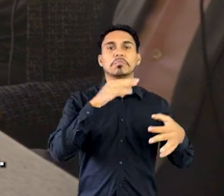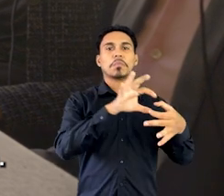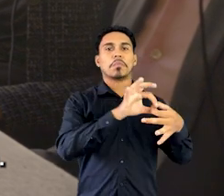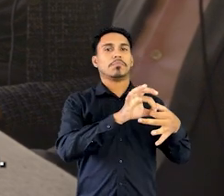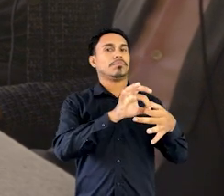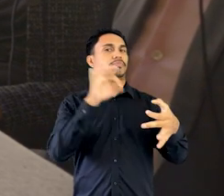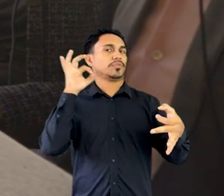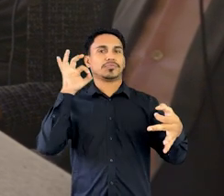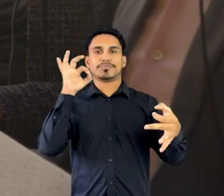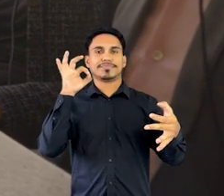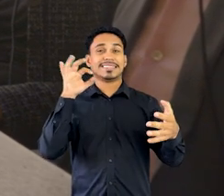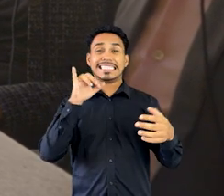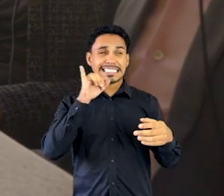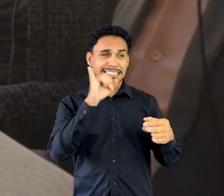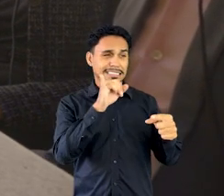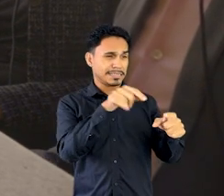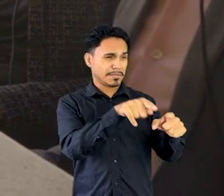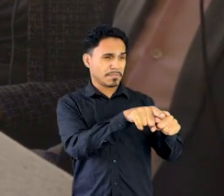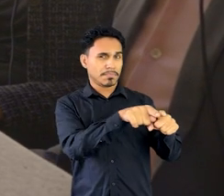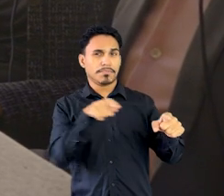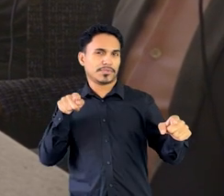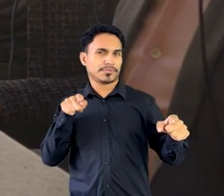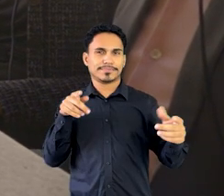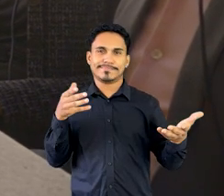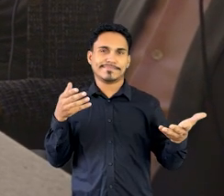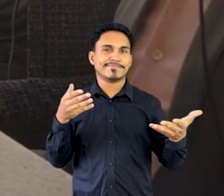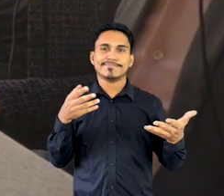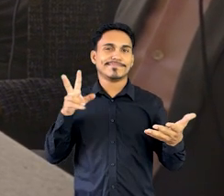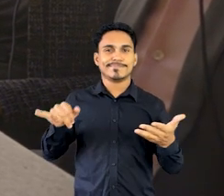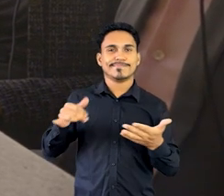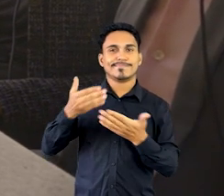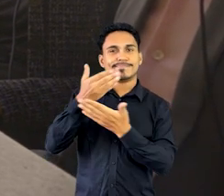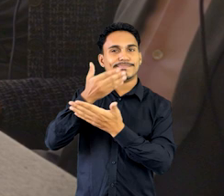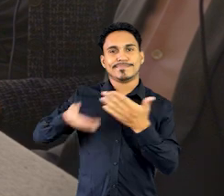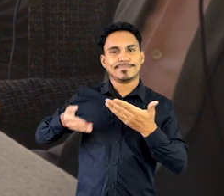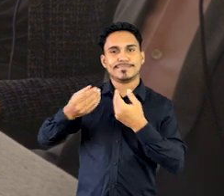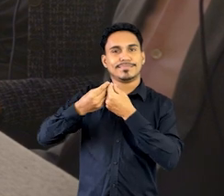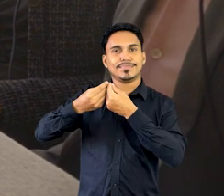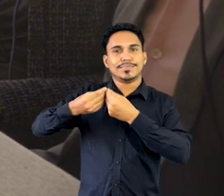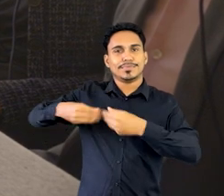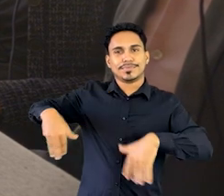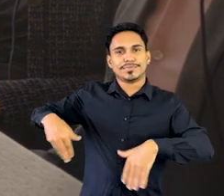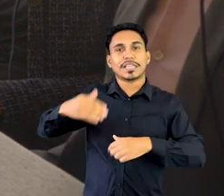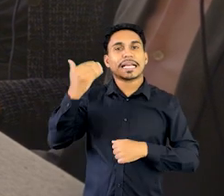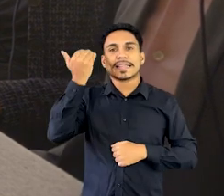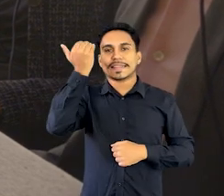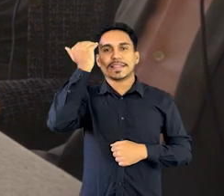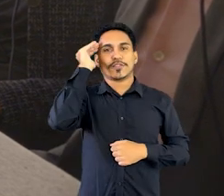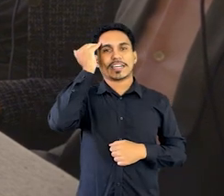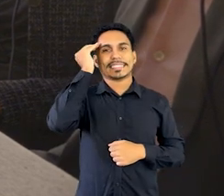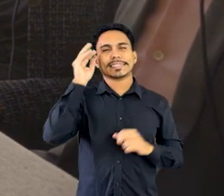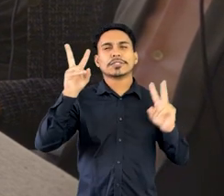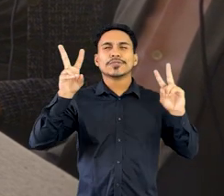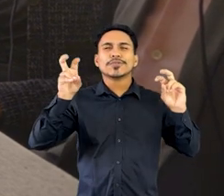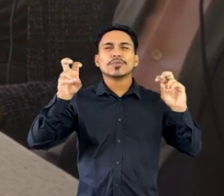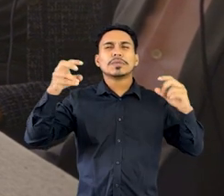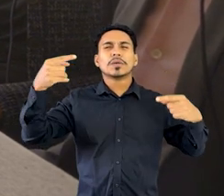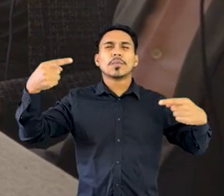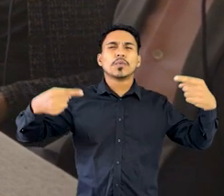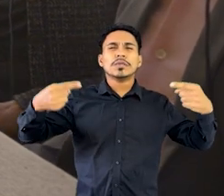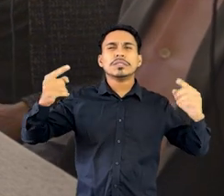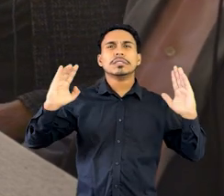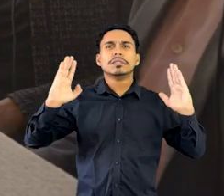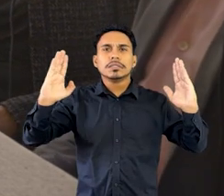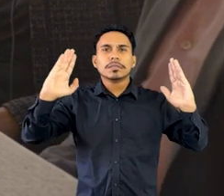de est conectado com isso acho que se a gente perder isso a gente vai perder Possivelmente eh não teremos boas leituras do cenário político se a gente não